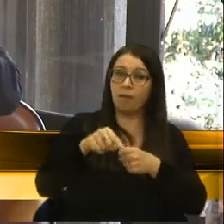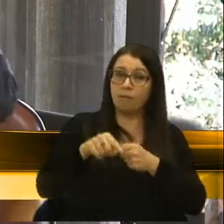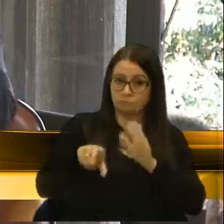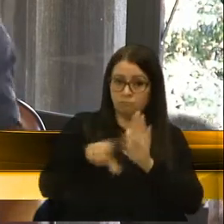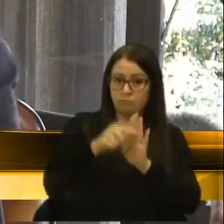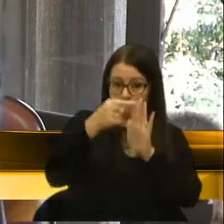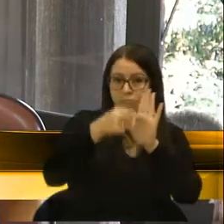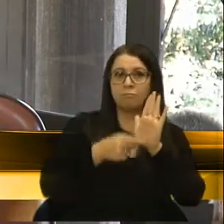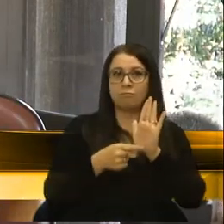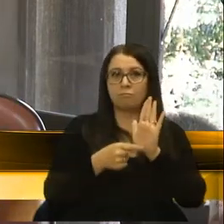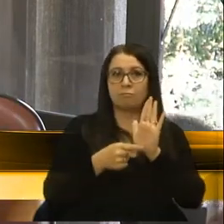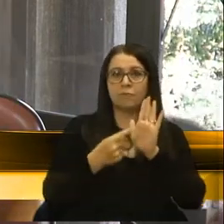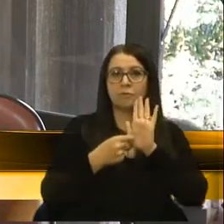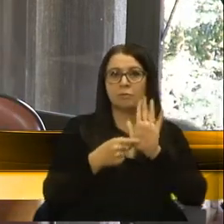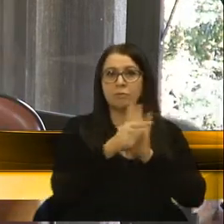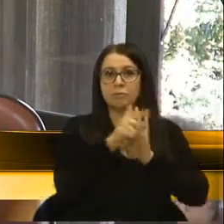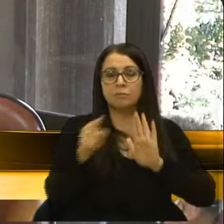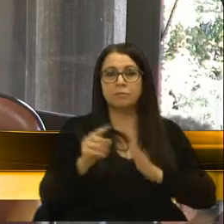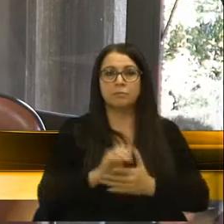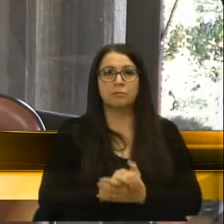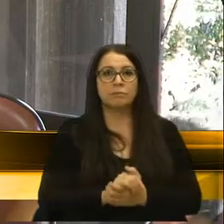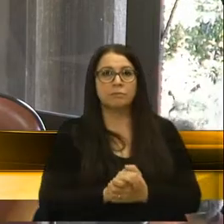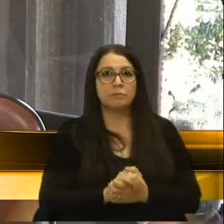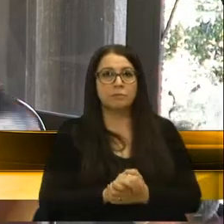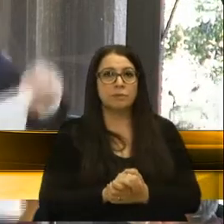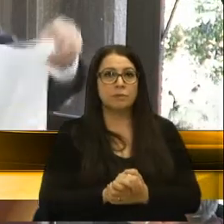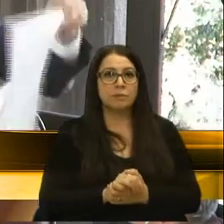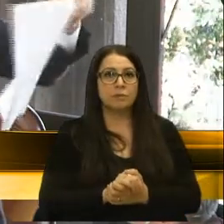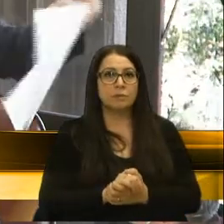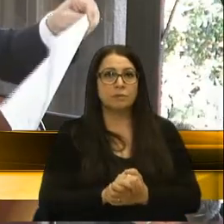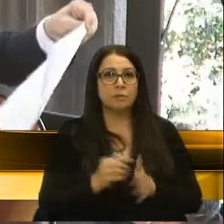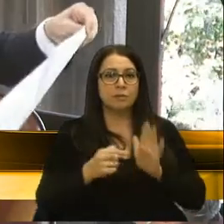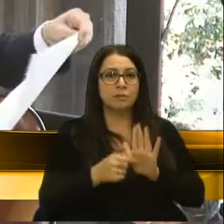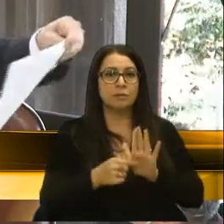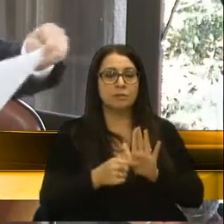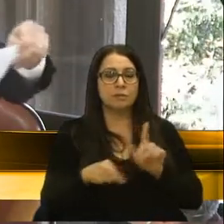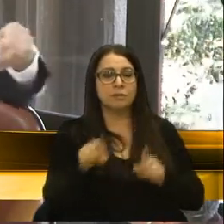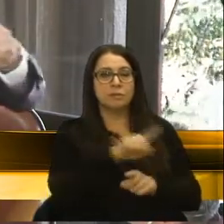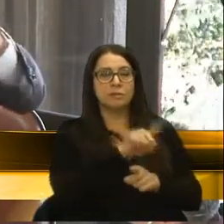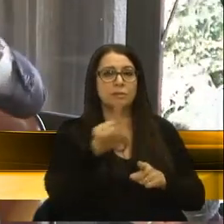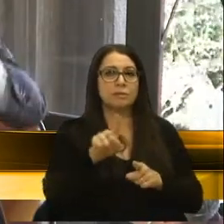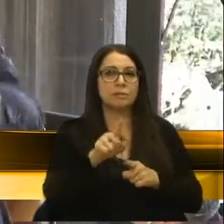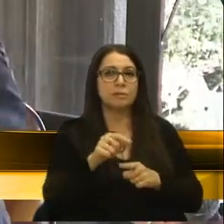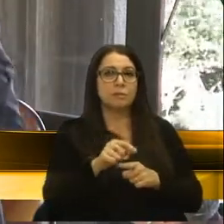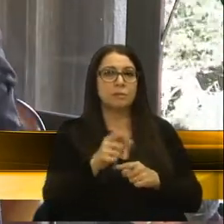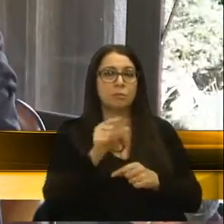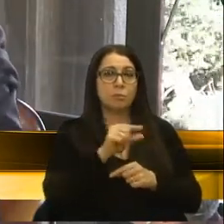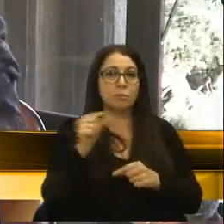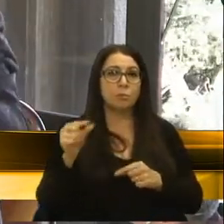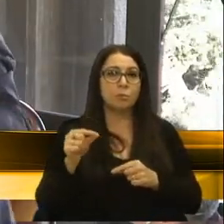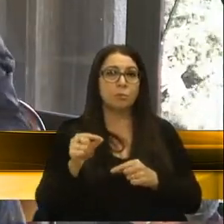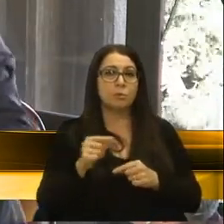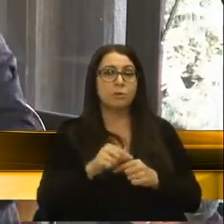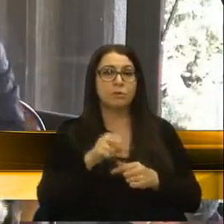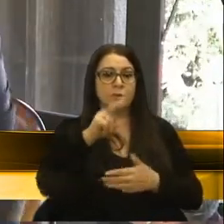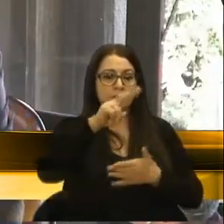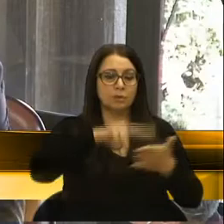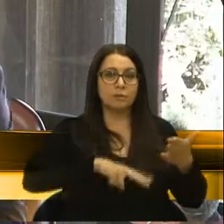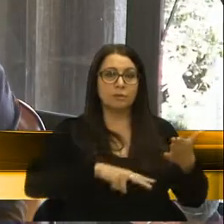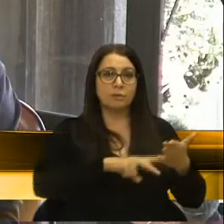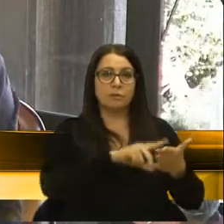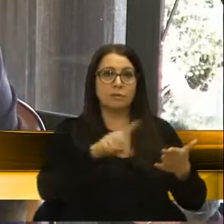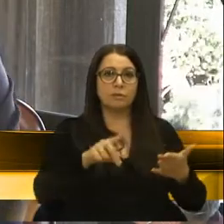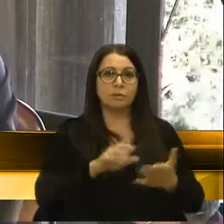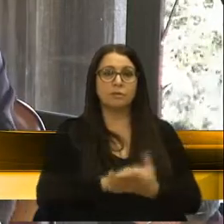legal. E eu vou passar aqui, porque nós precisamos trazer os fatos. Eu vou trazer parte da sentença, vou ler, né, que